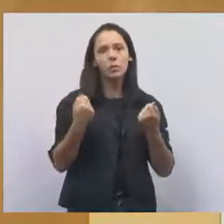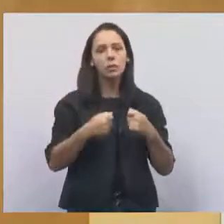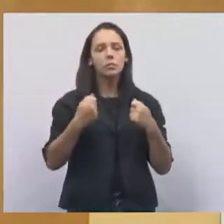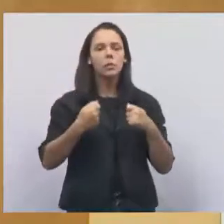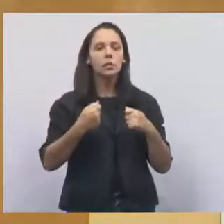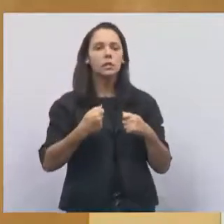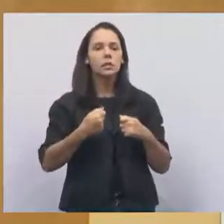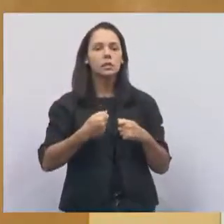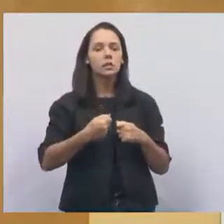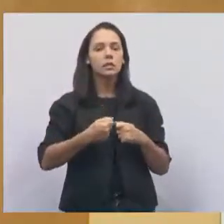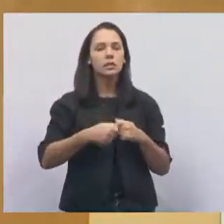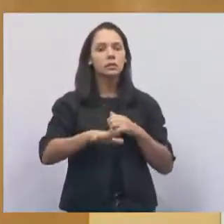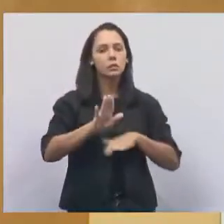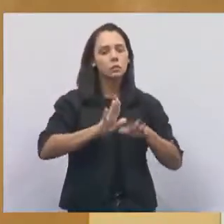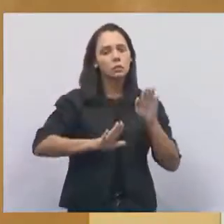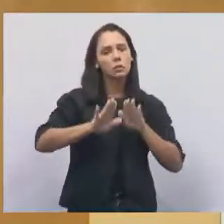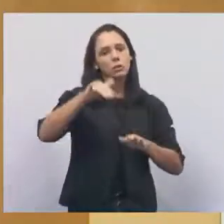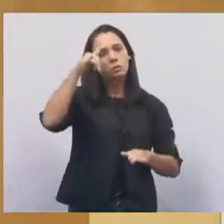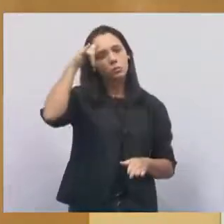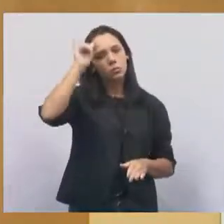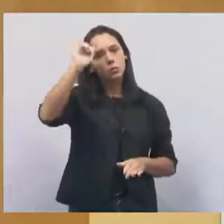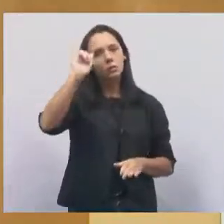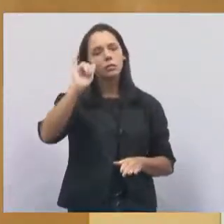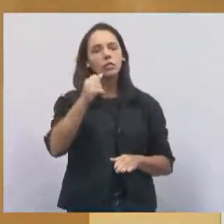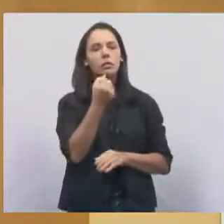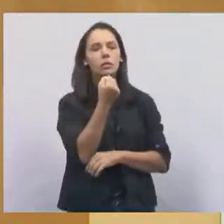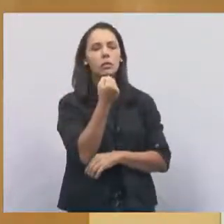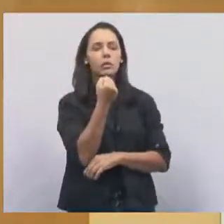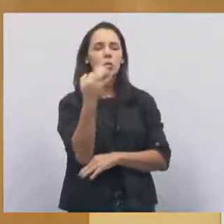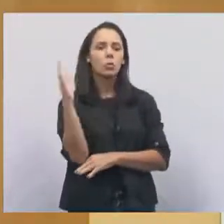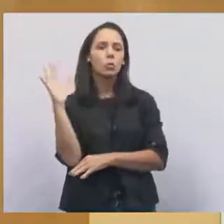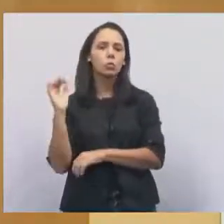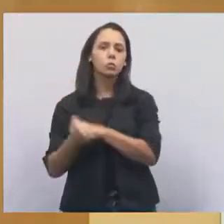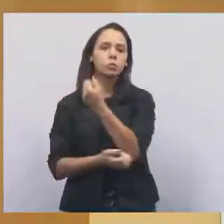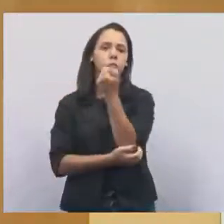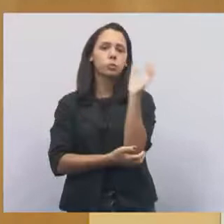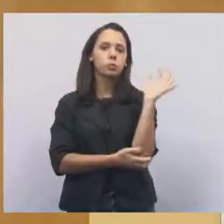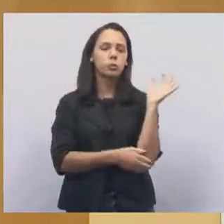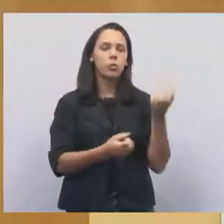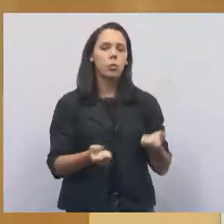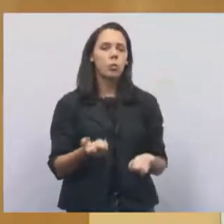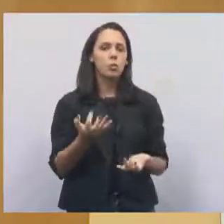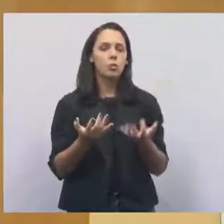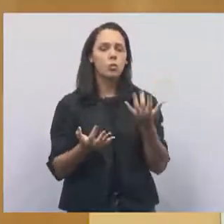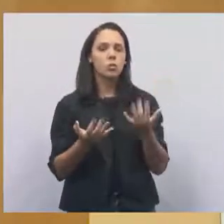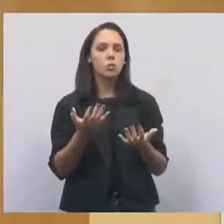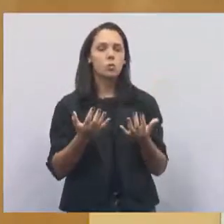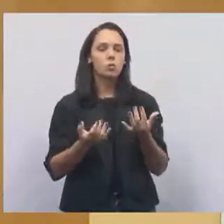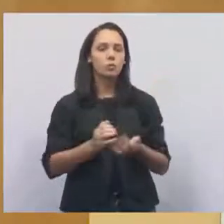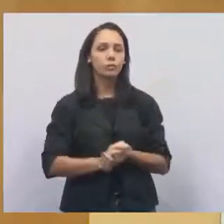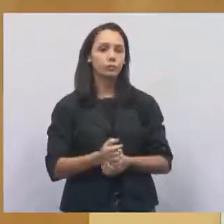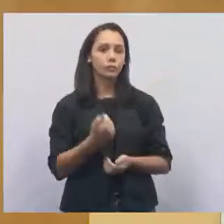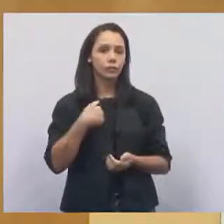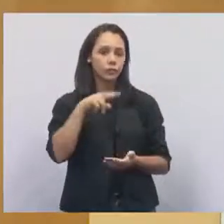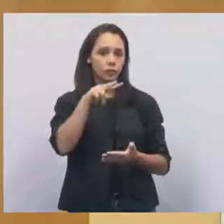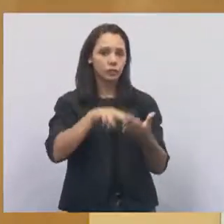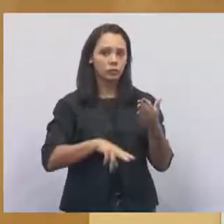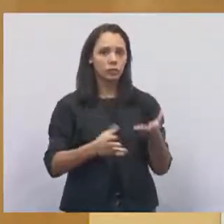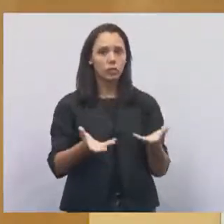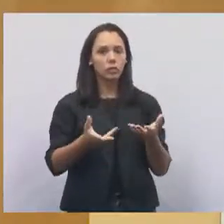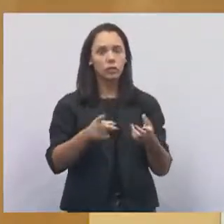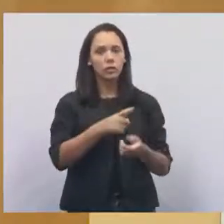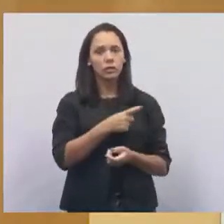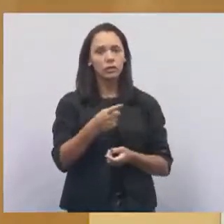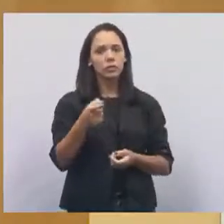queimadas urbanas eu vou ler um pouquinho sobre isso então quero que você que está nos